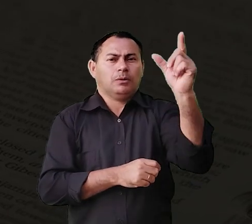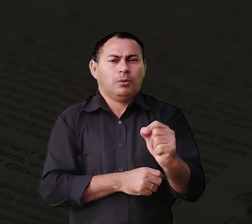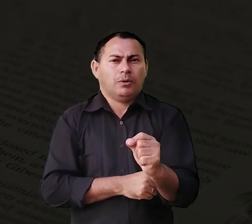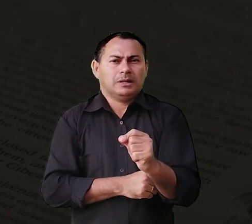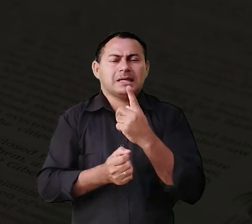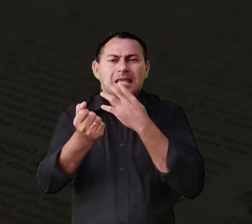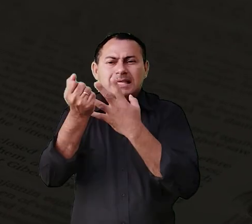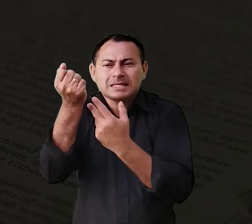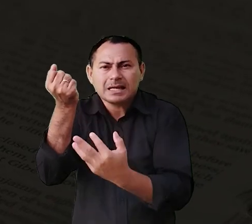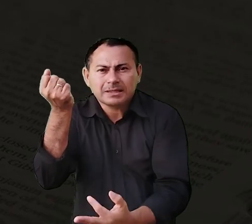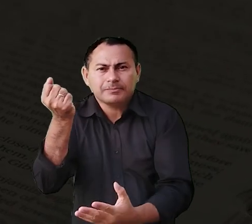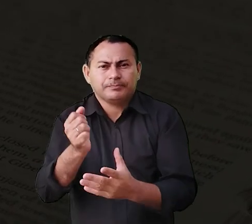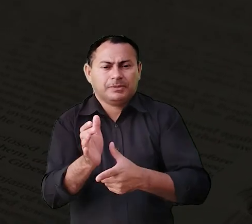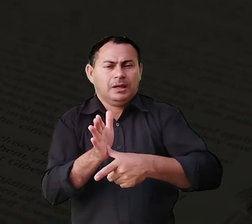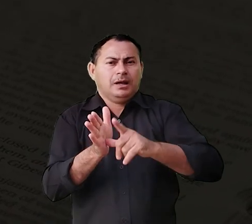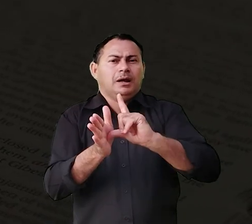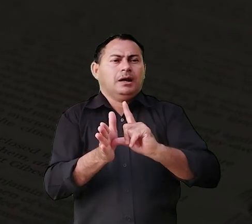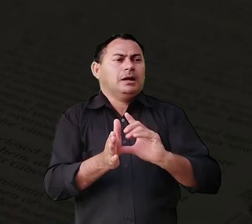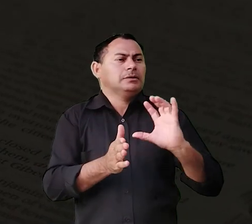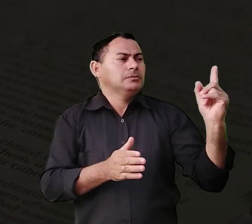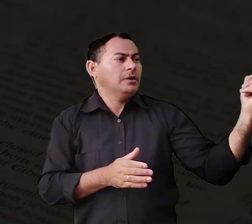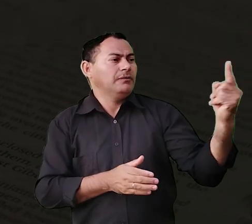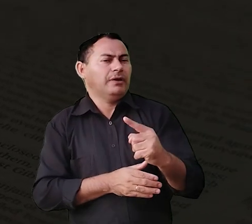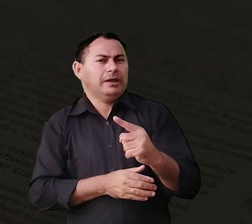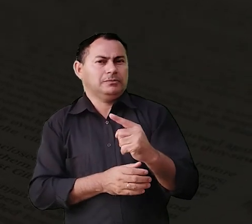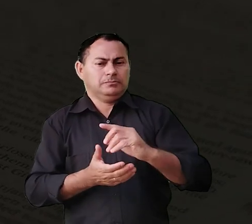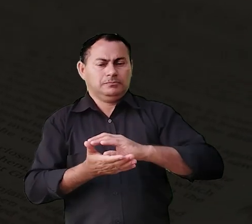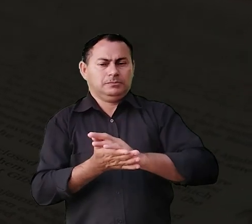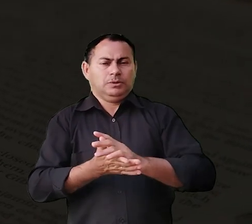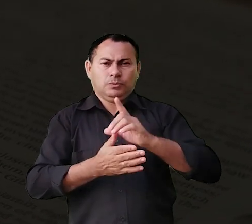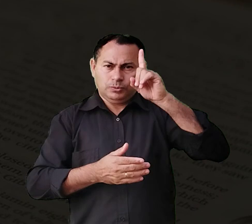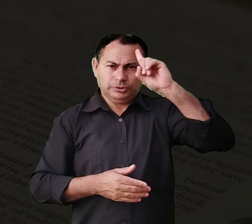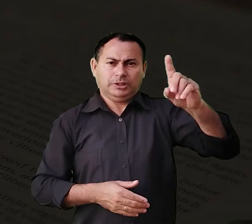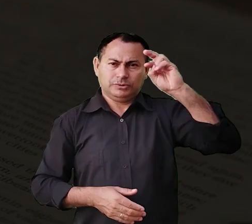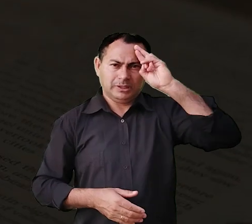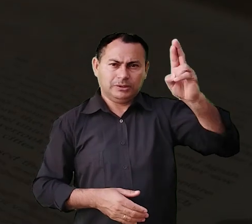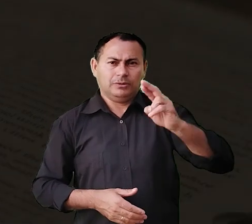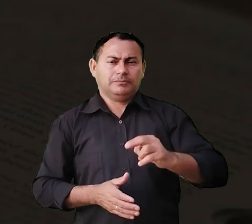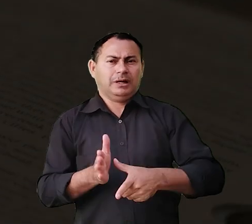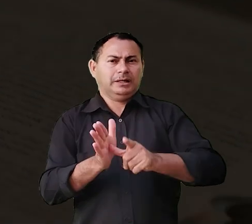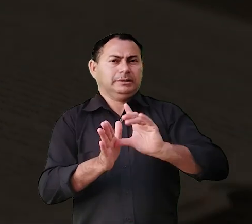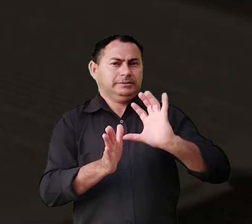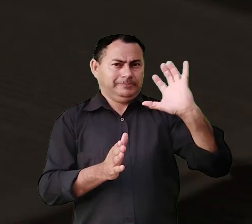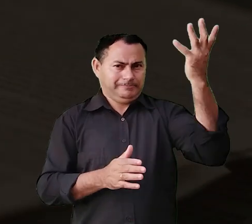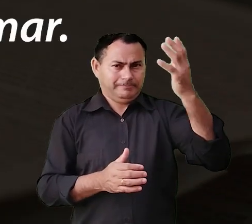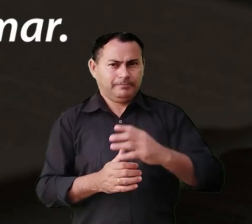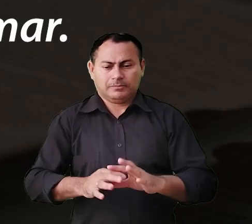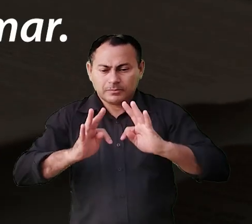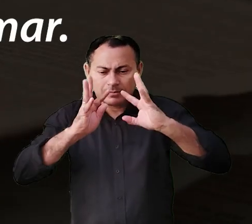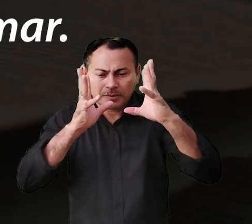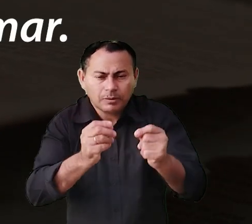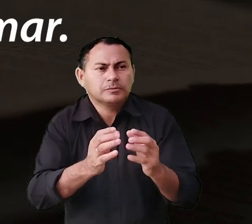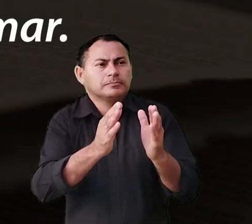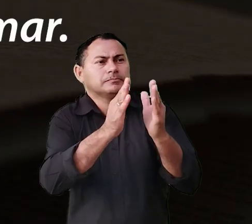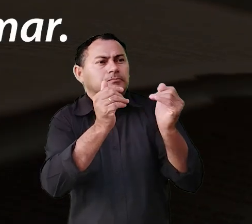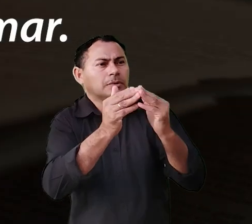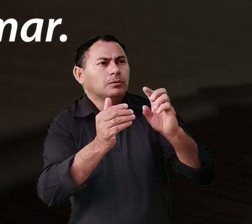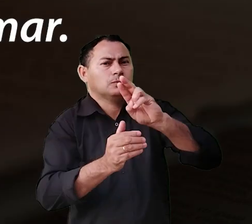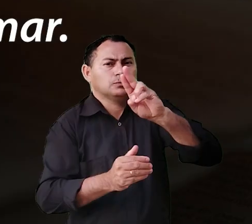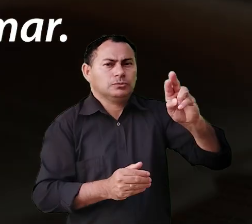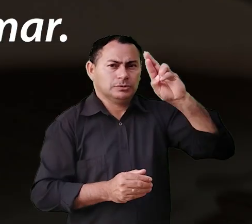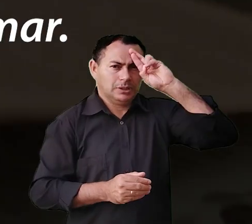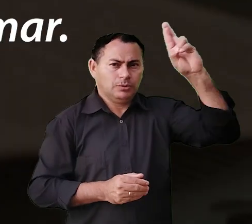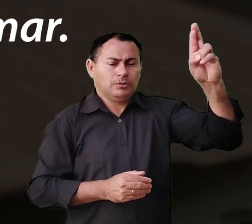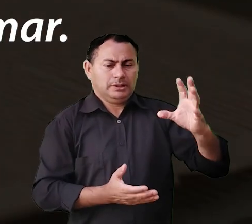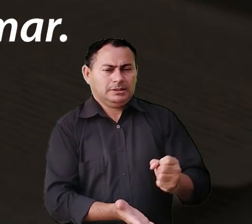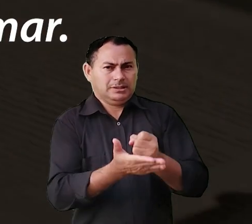a lua em sangue, antes que venha o grande e temível dia do Senhor. E todo aquele que invocar o nome